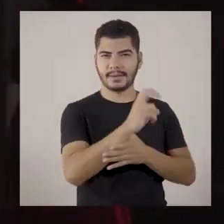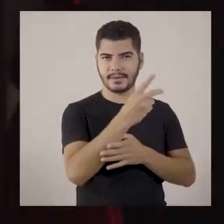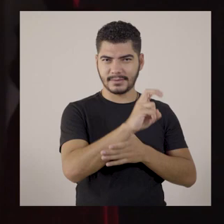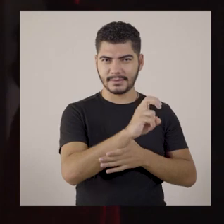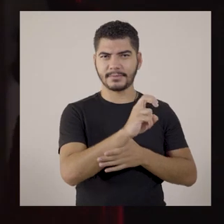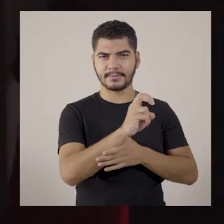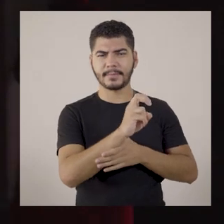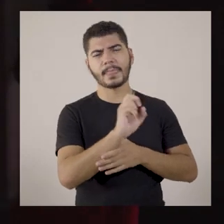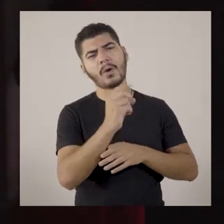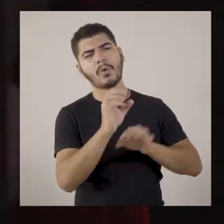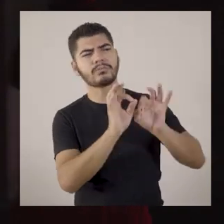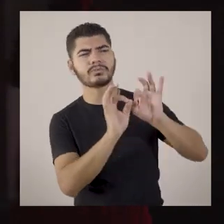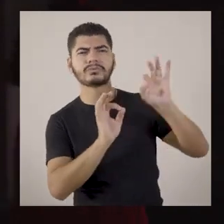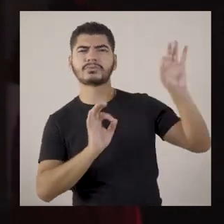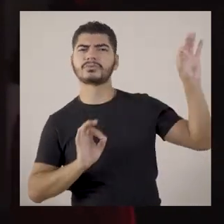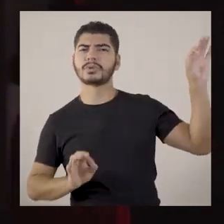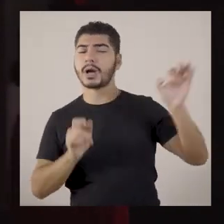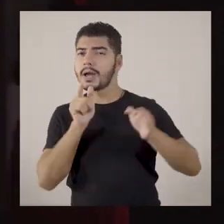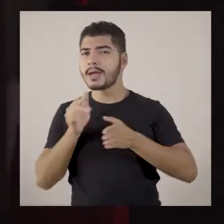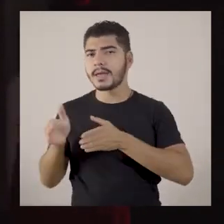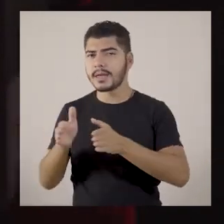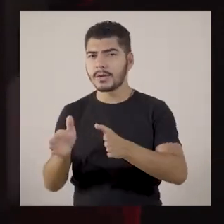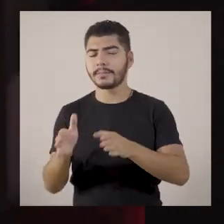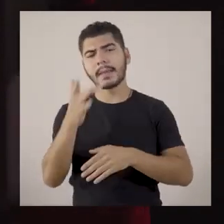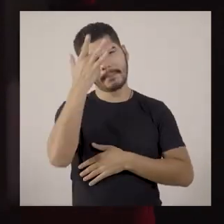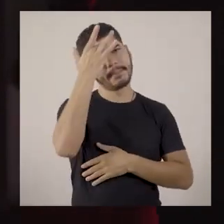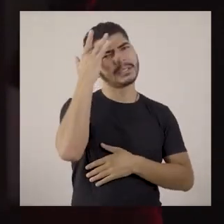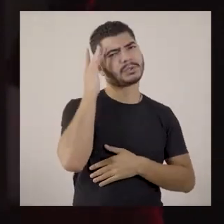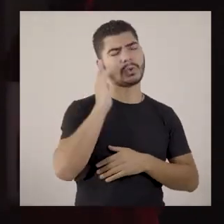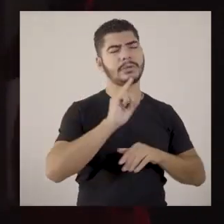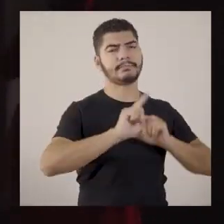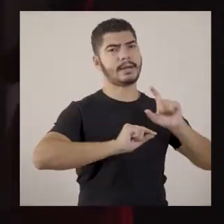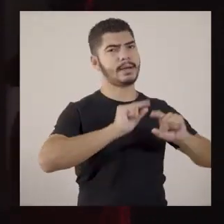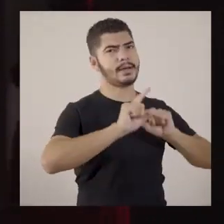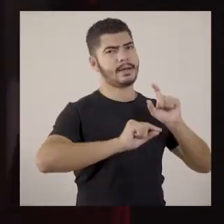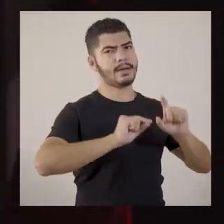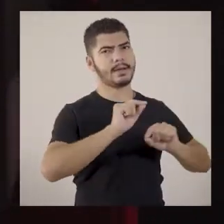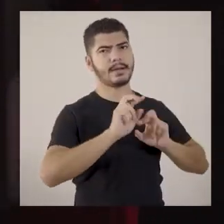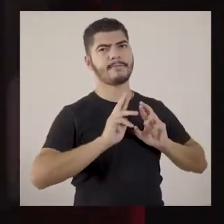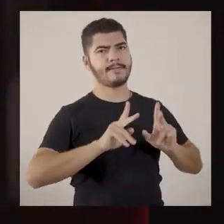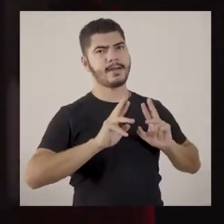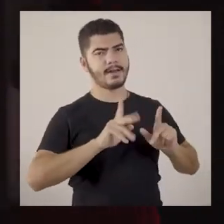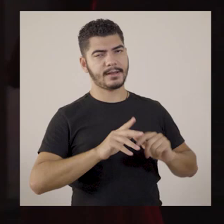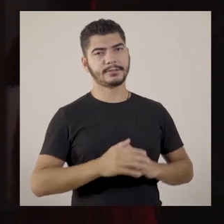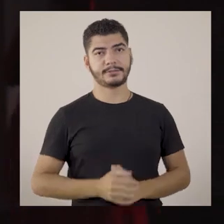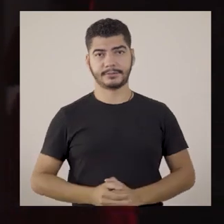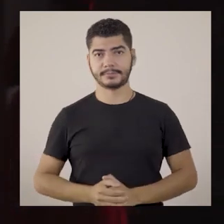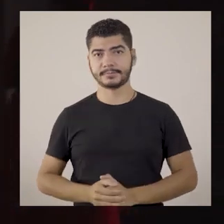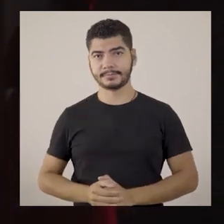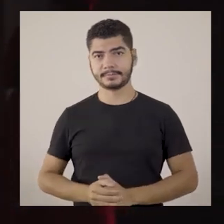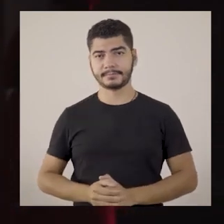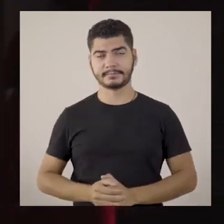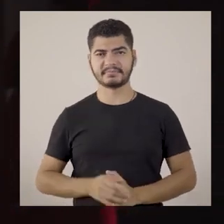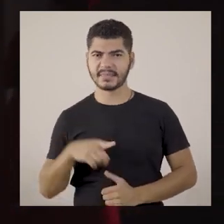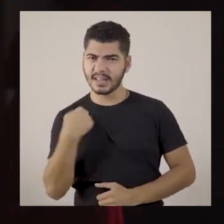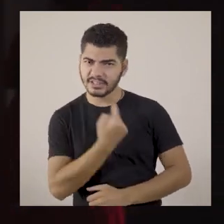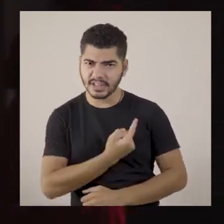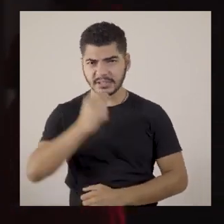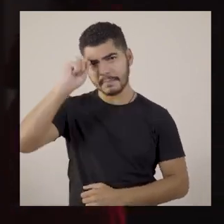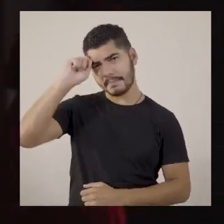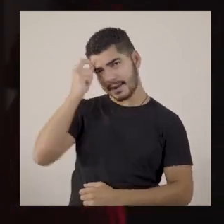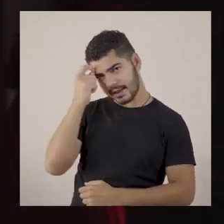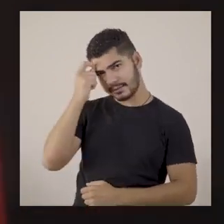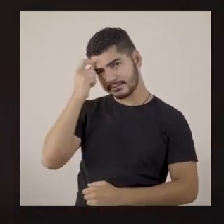mais altas. Distantes do rio e com gente mais selecionada. E pra gente?